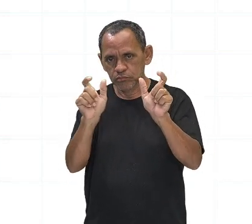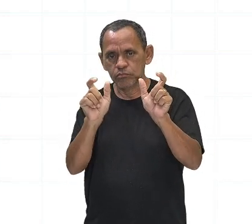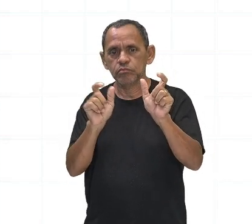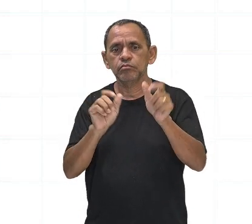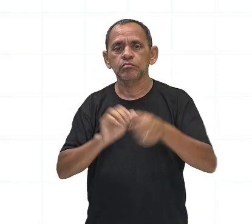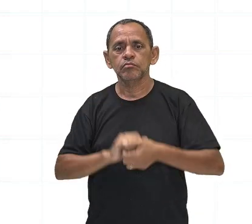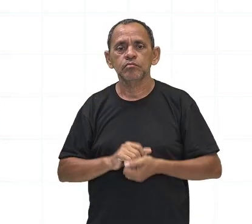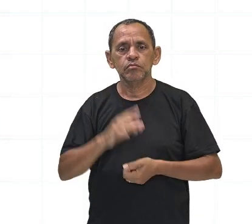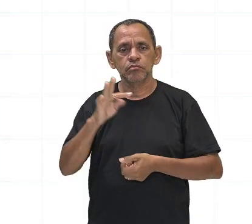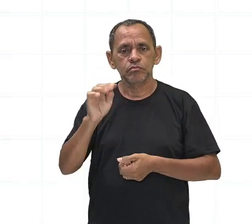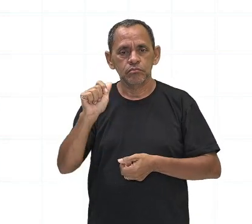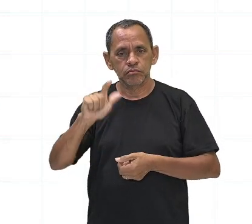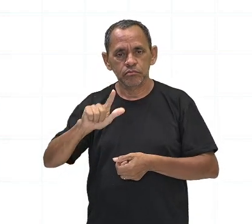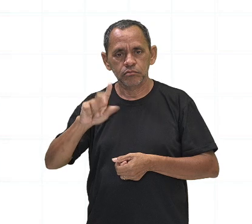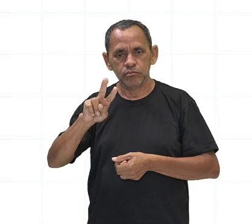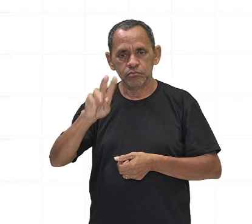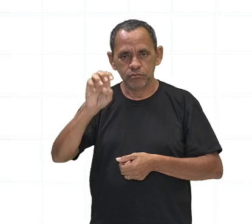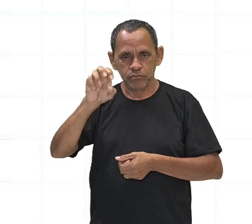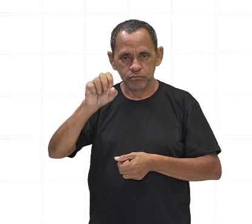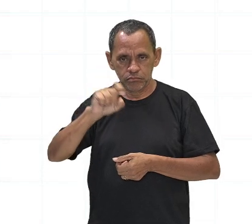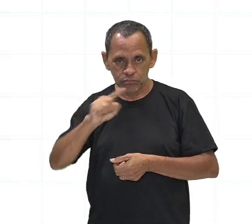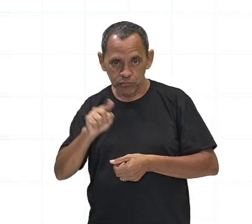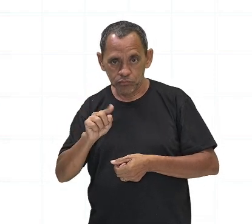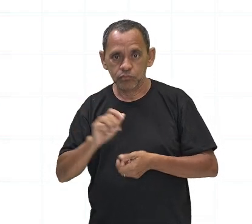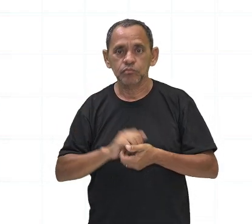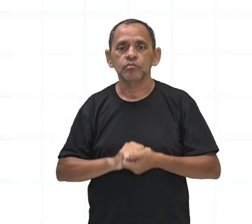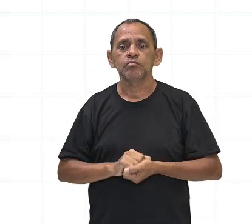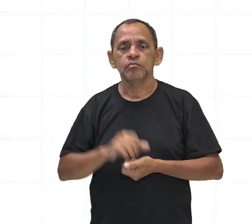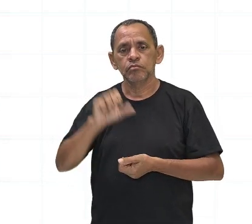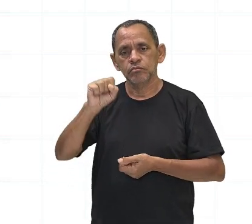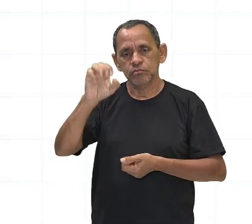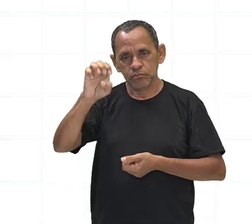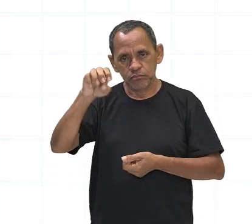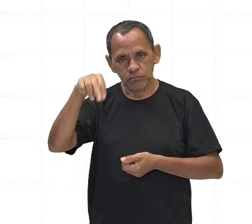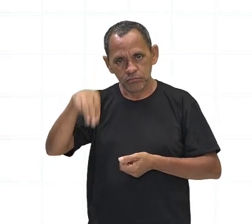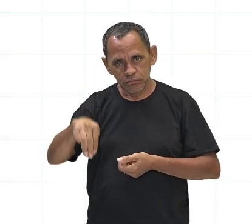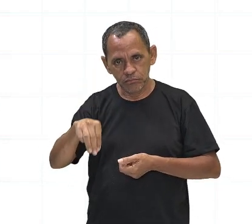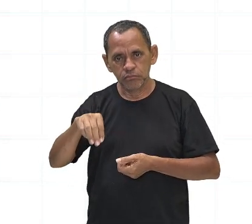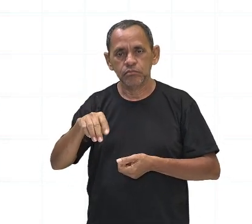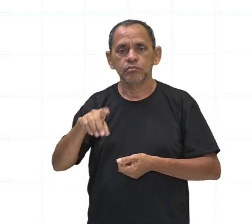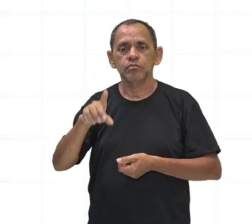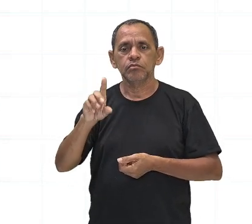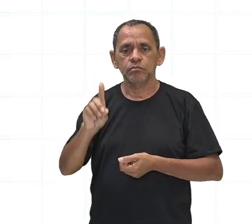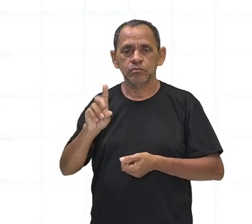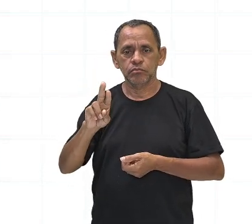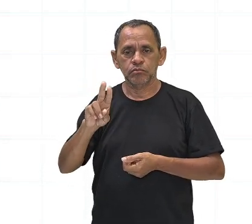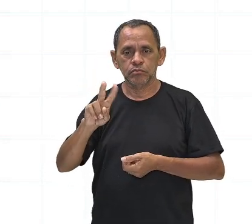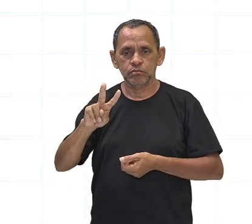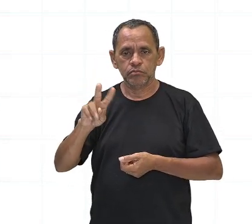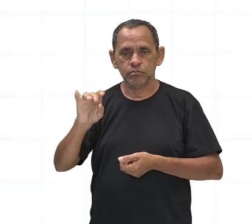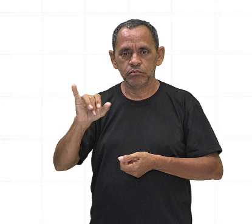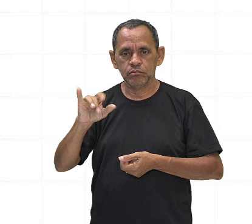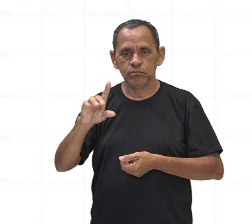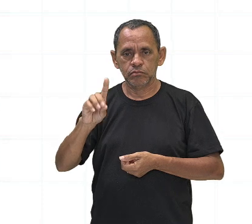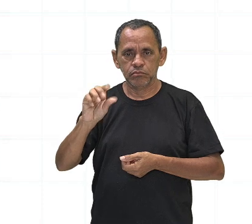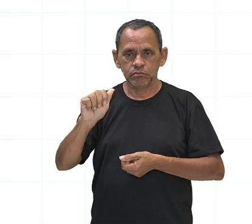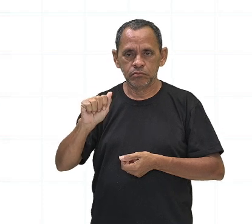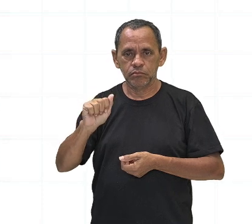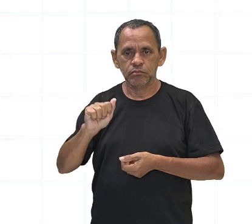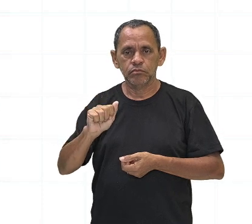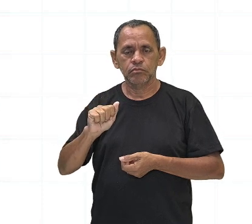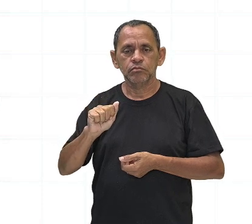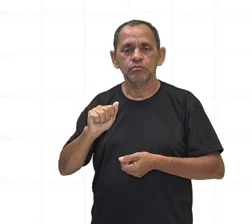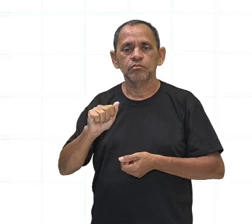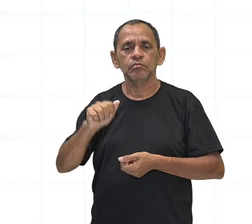né? São palavras que nos dão ideia desses modalizadores, né? desses enunciados, tá? Do entendimento